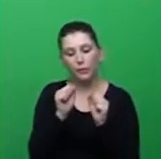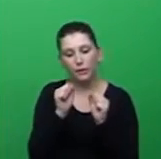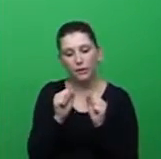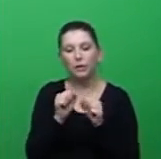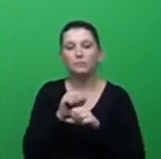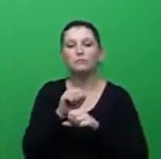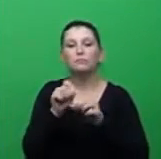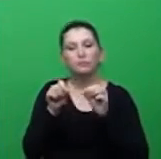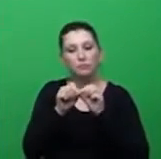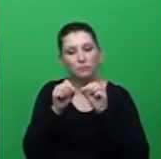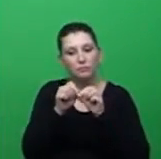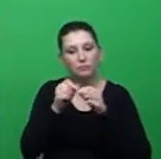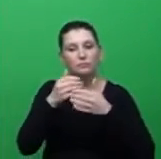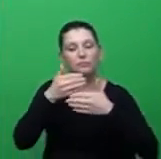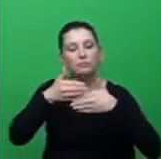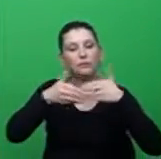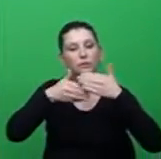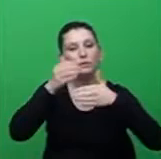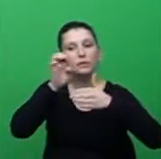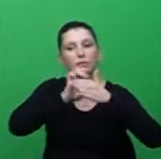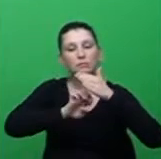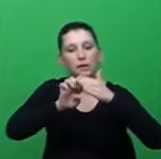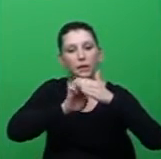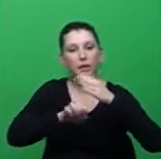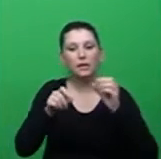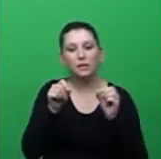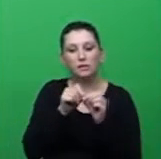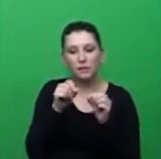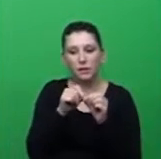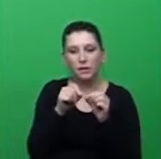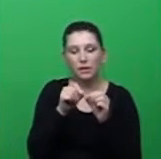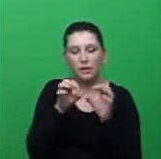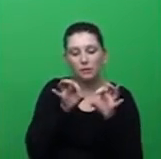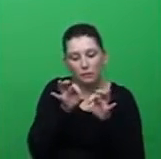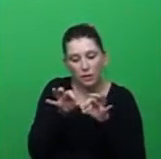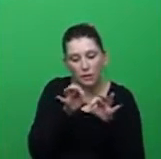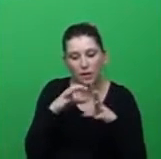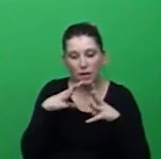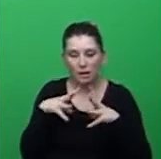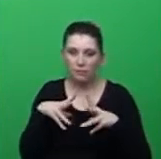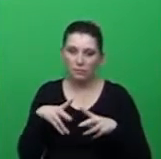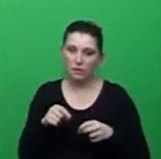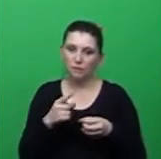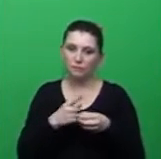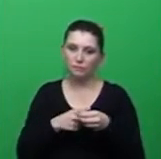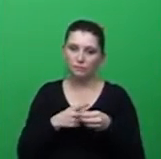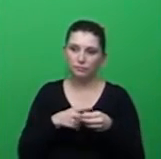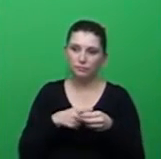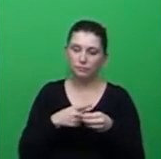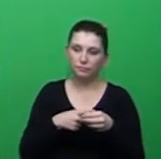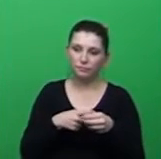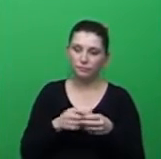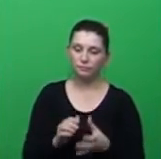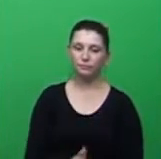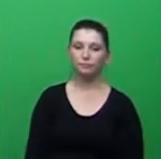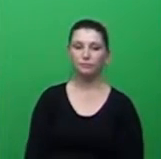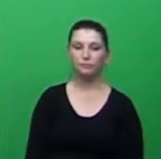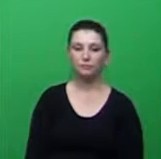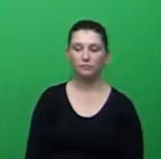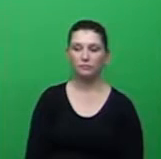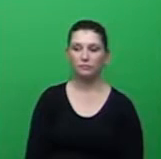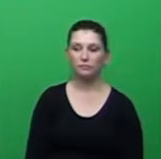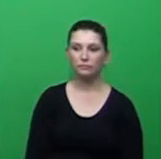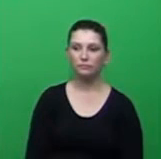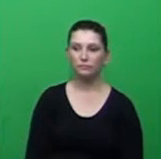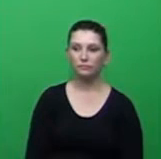construir e ter a sua empresa e fazer essa coleta. Segundo, dos catadores também que são, né, deve